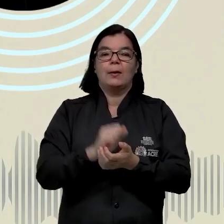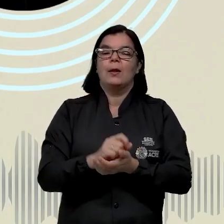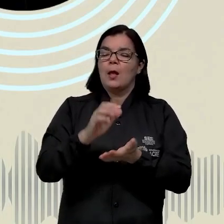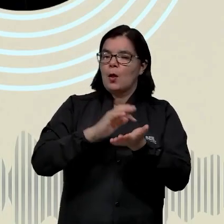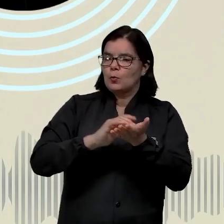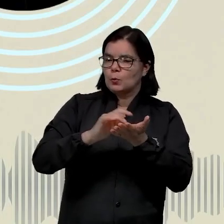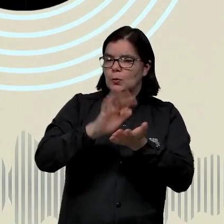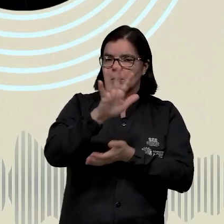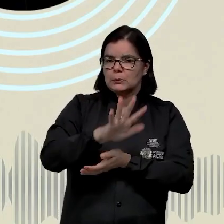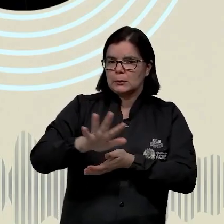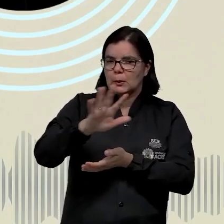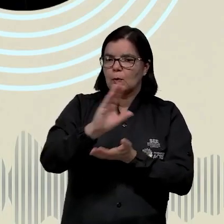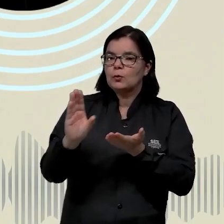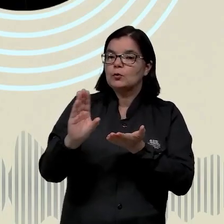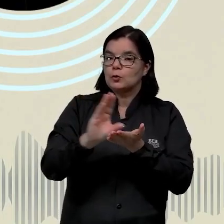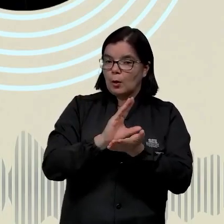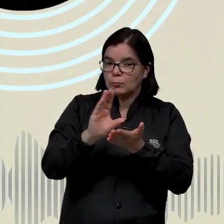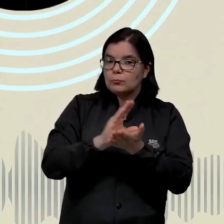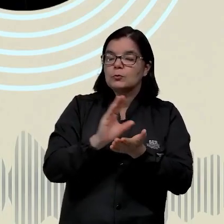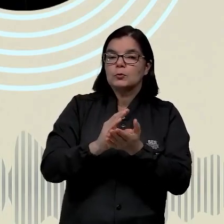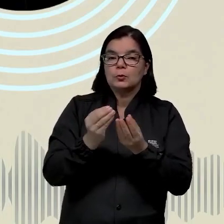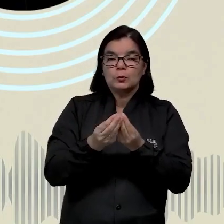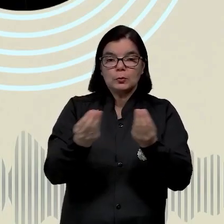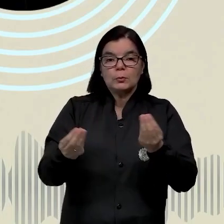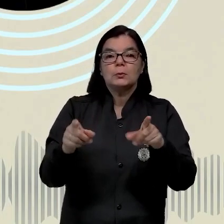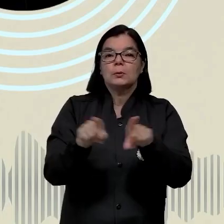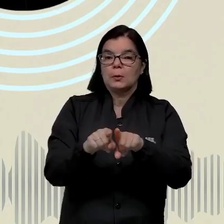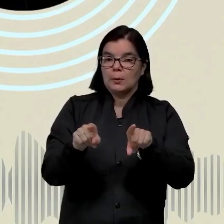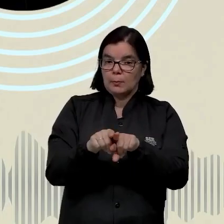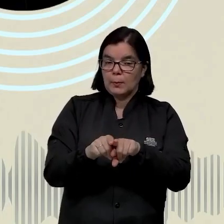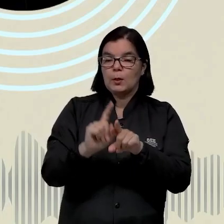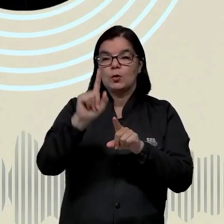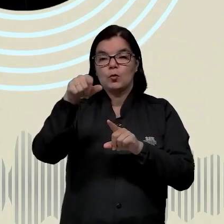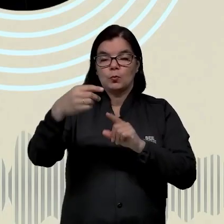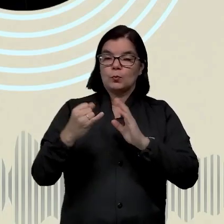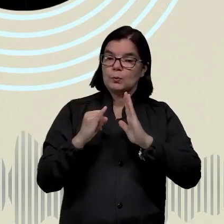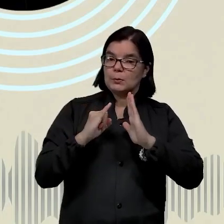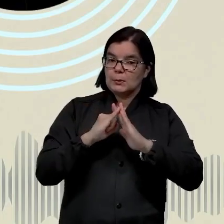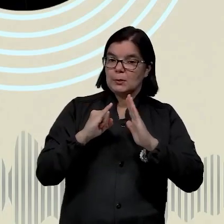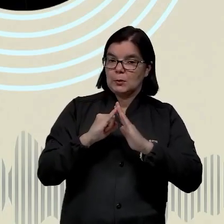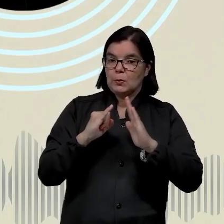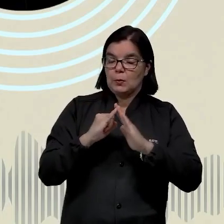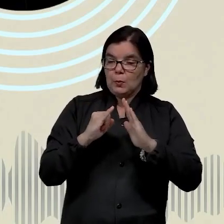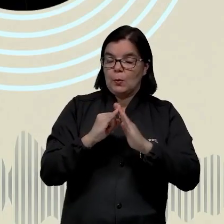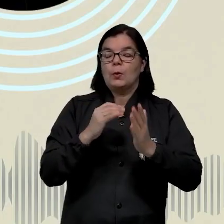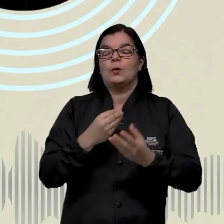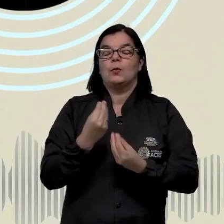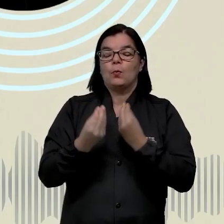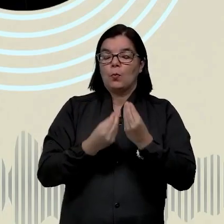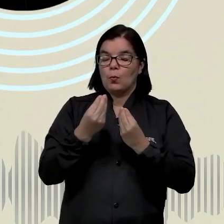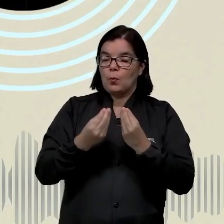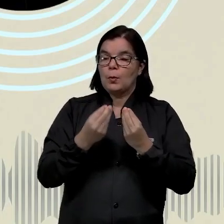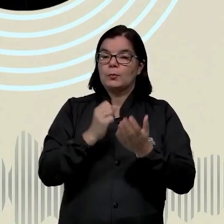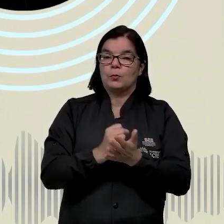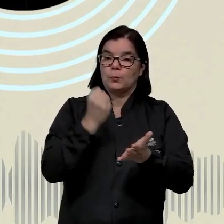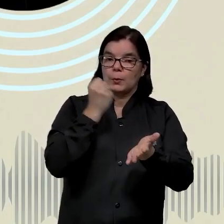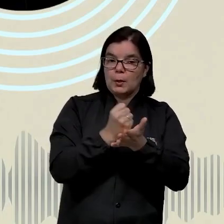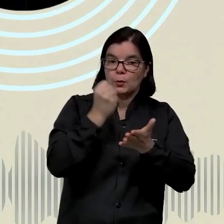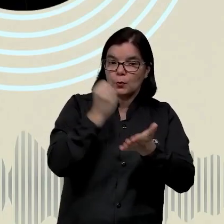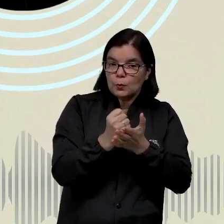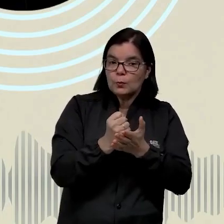escritório central de arrecadação e distribuição, e pode ser feito também, que é o nosso caso aqui da nossa região, em outras entidades,